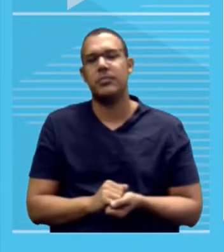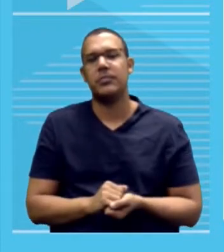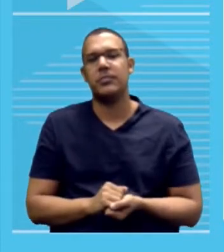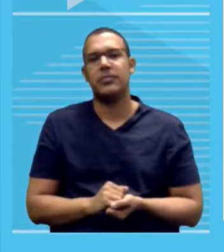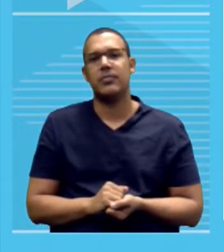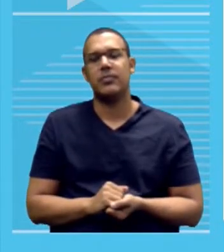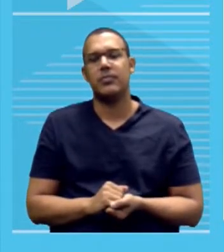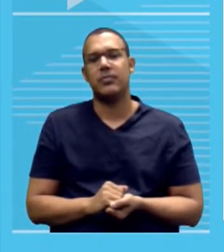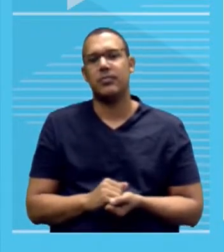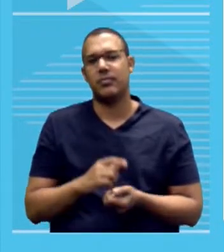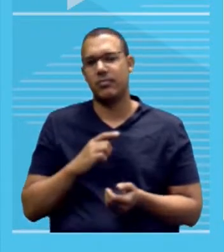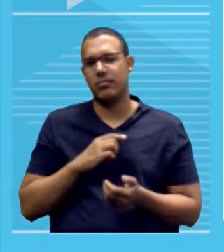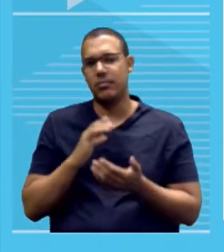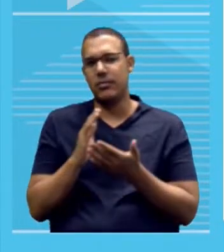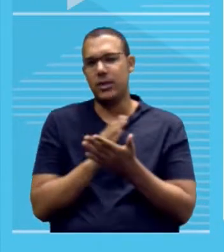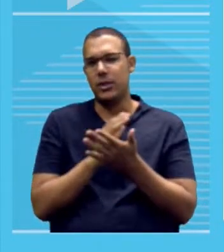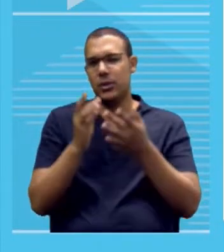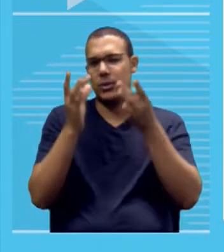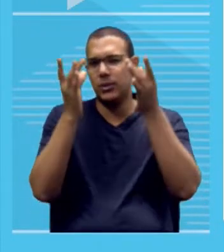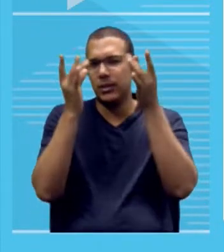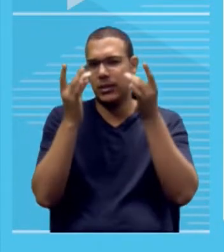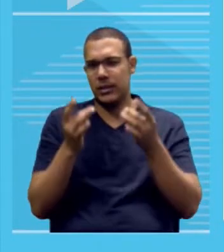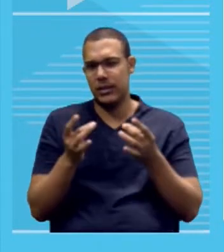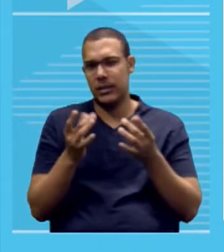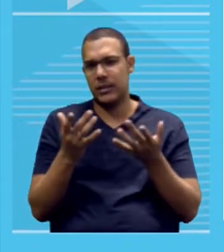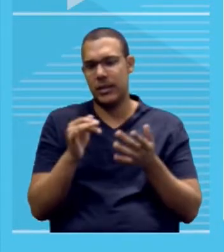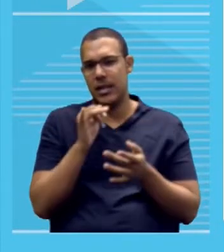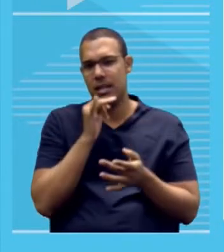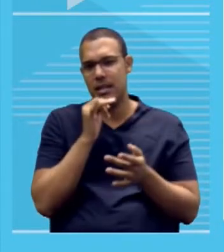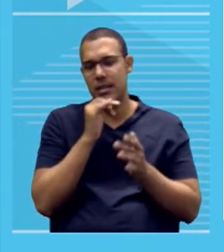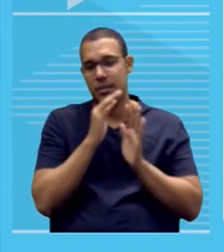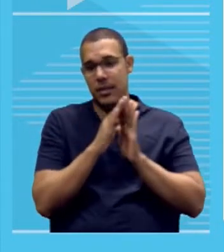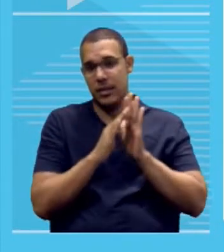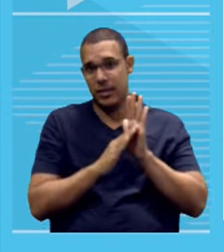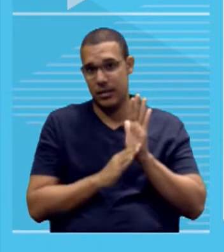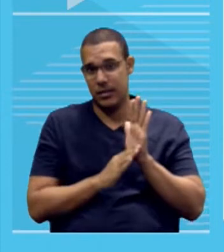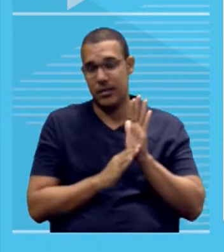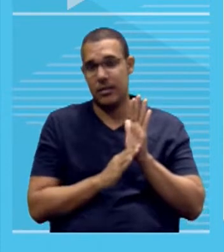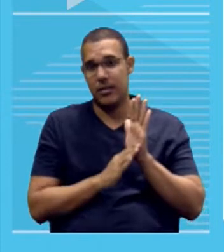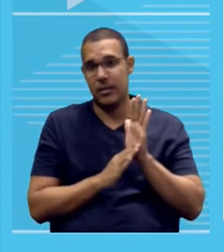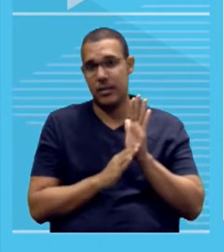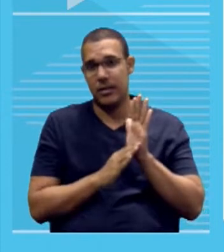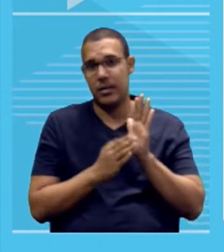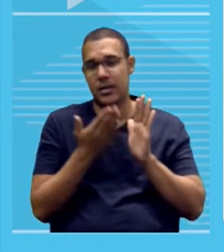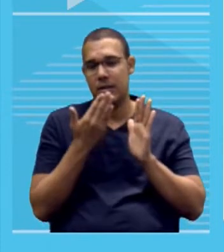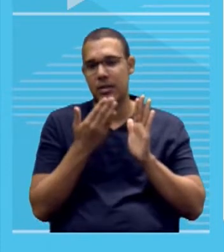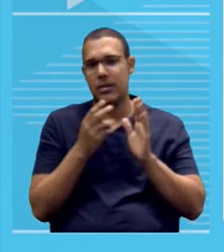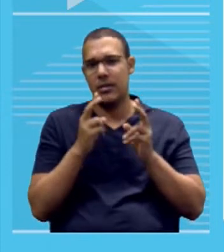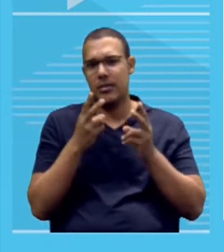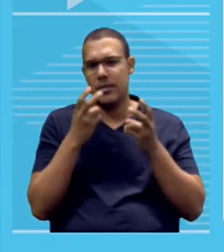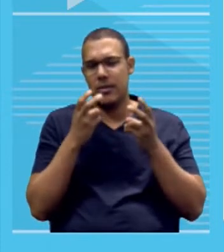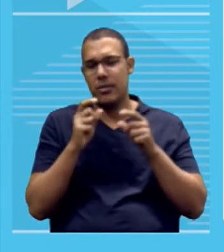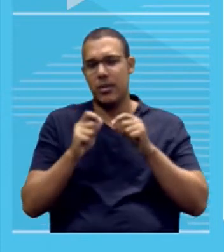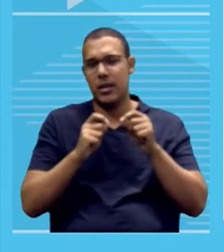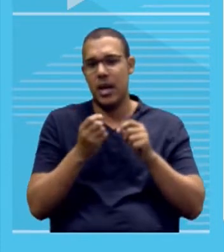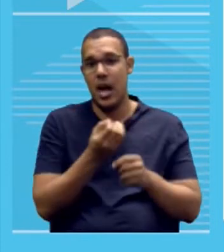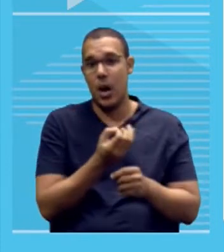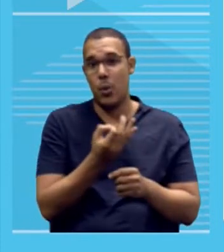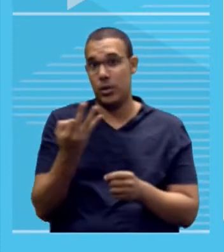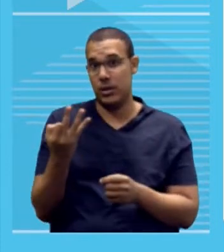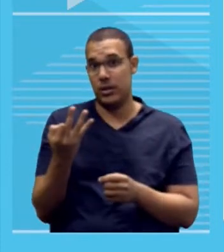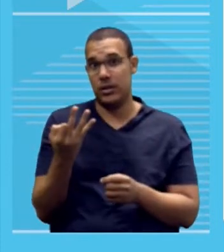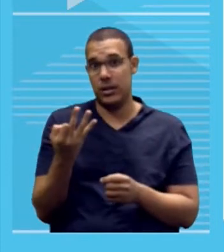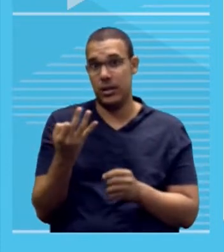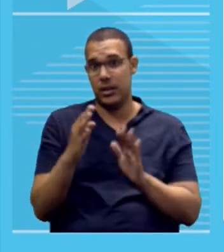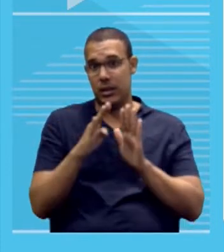em alguns detalhes dentro de cada um dos pontos olha na lista de ingredientes você precisa perceber por exemplo as quantidades você não sabe